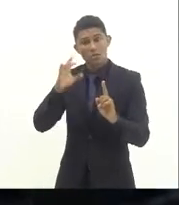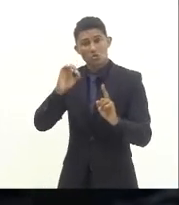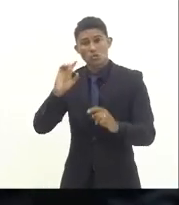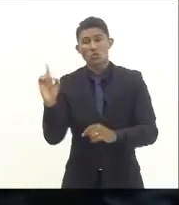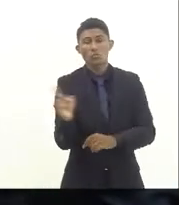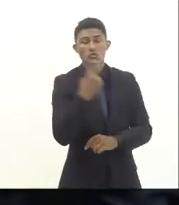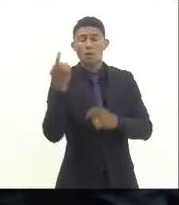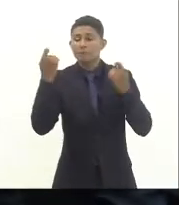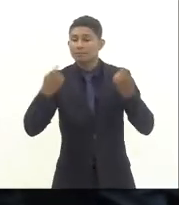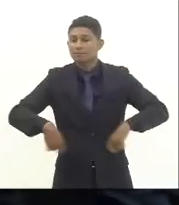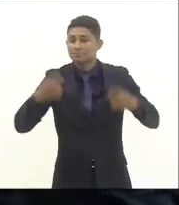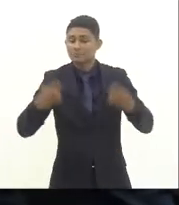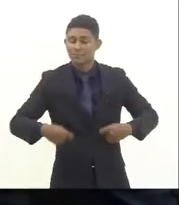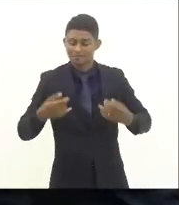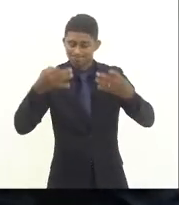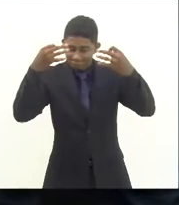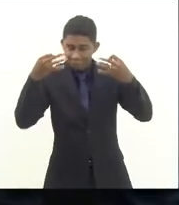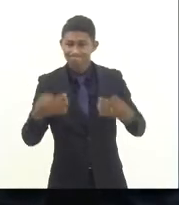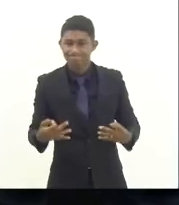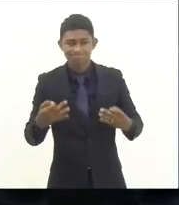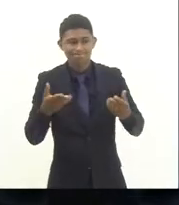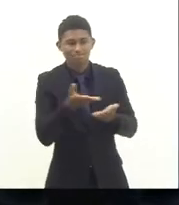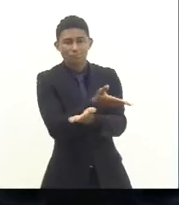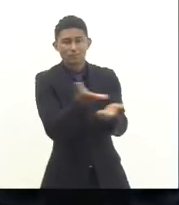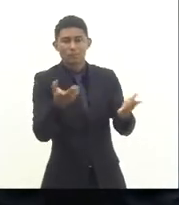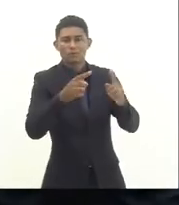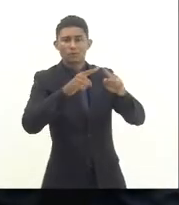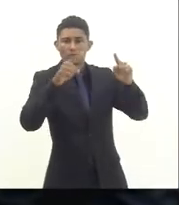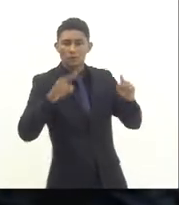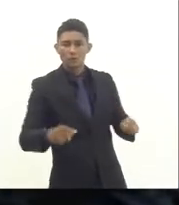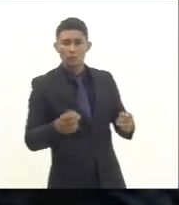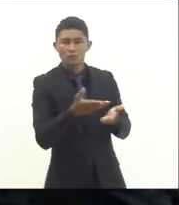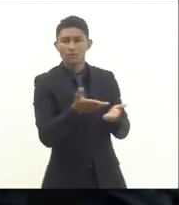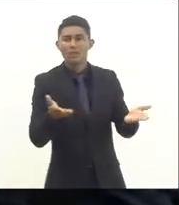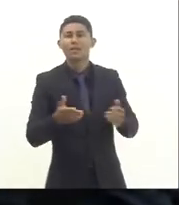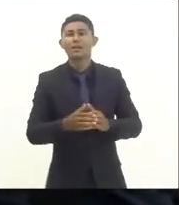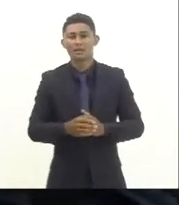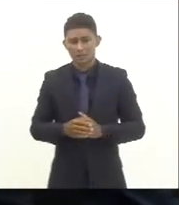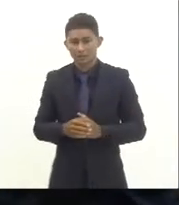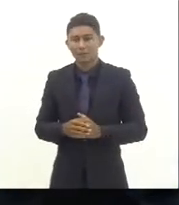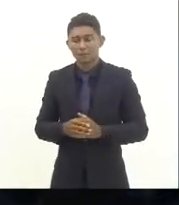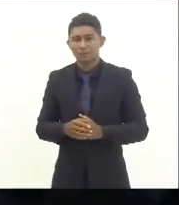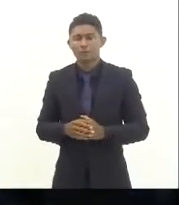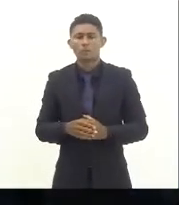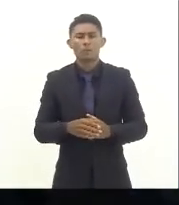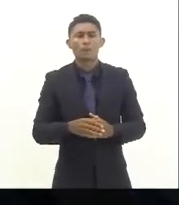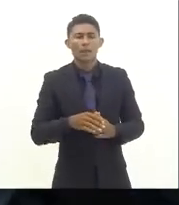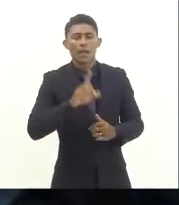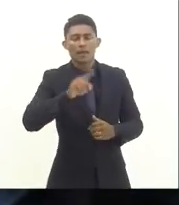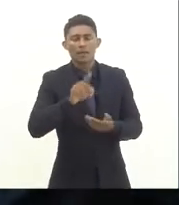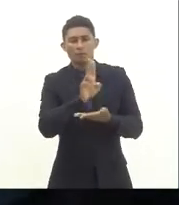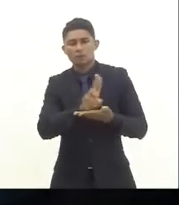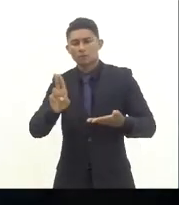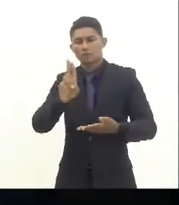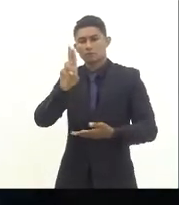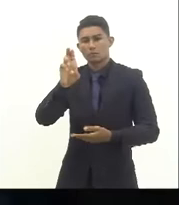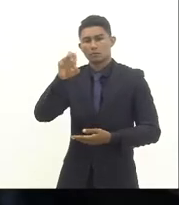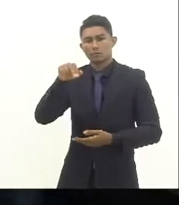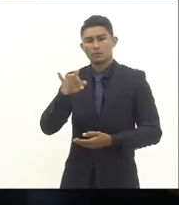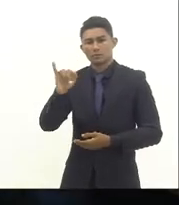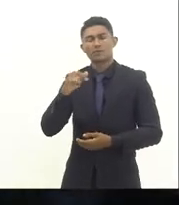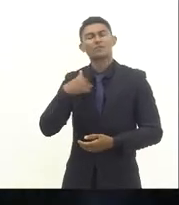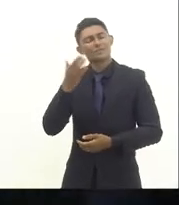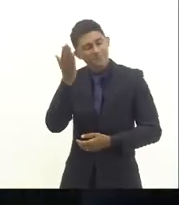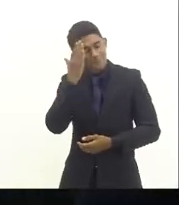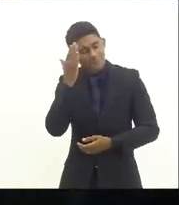reconhecer a importância dos Servidores né tô falando aqui Lato Sensu da UFF e eu sei